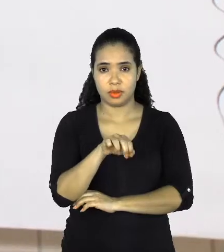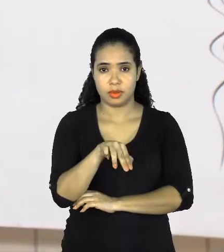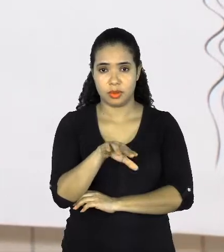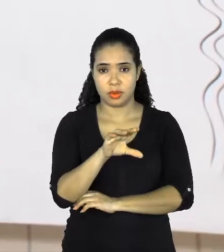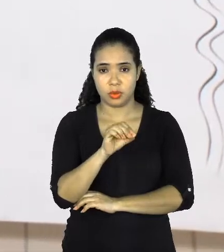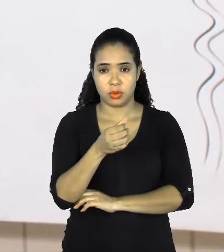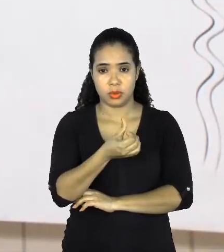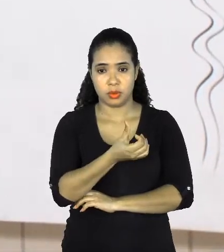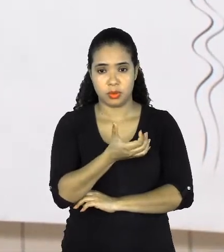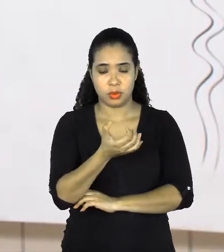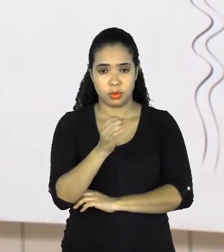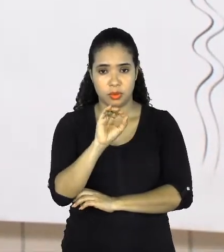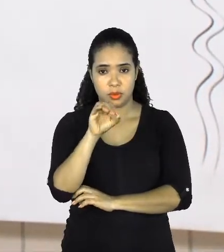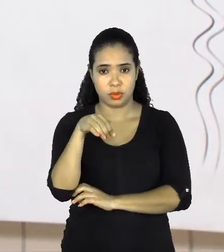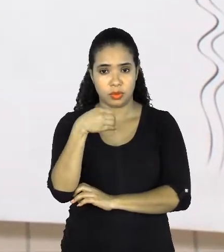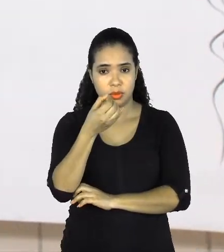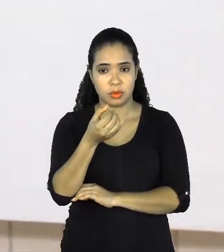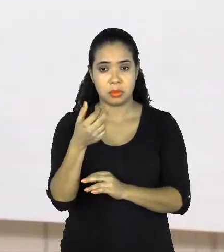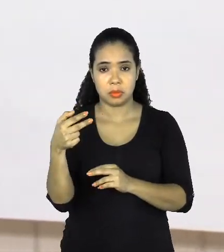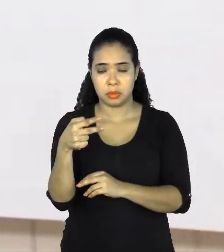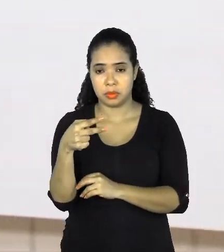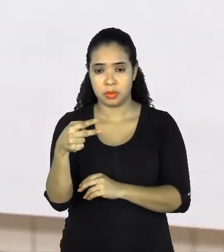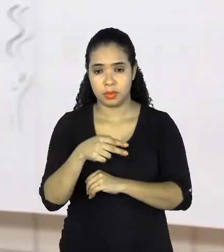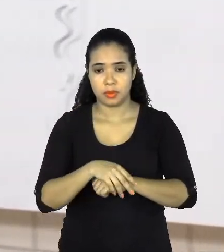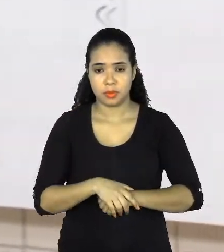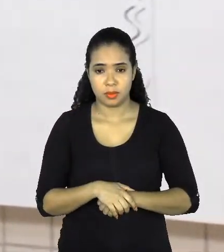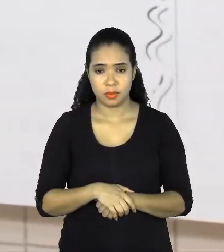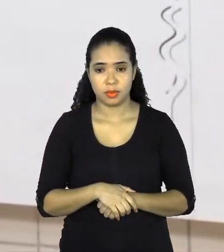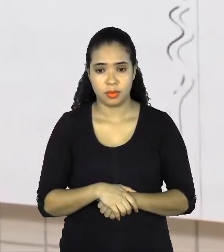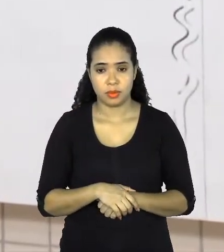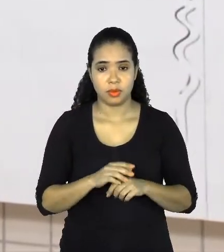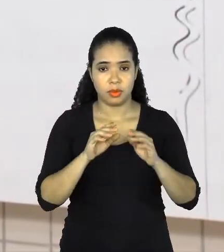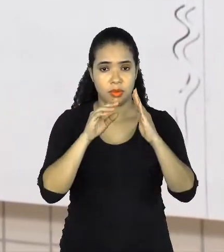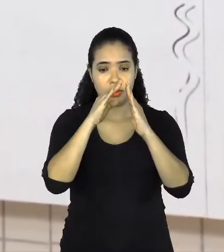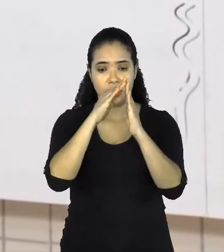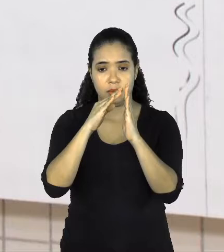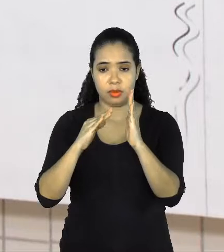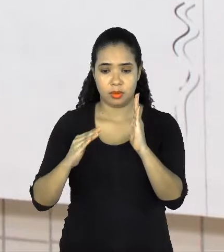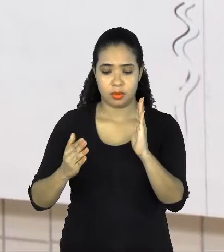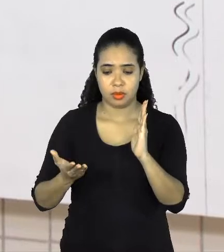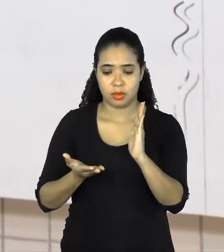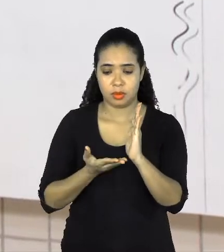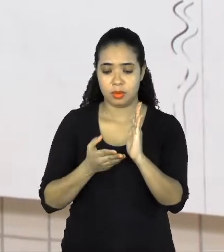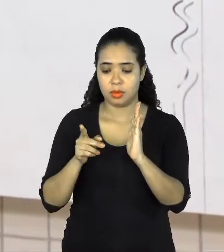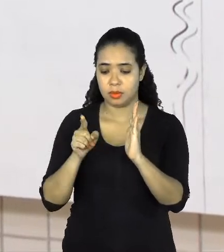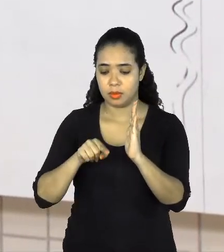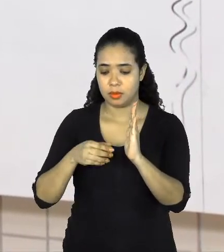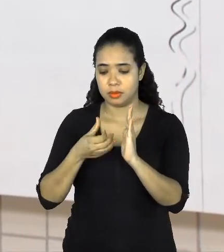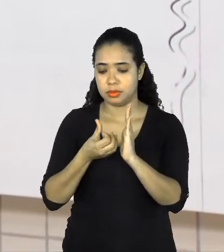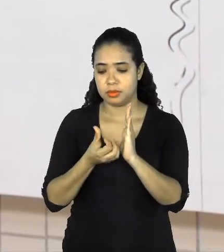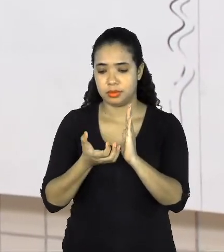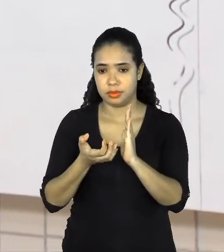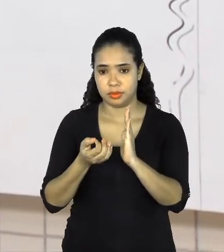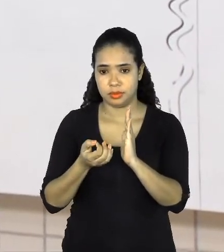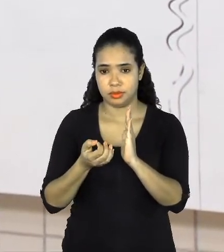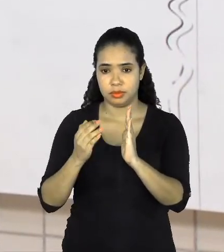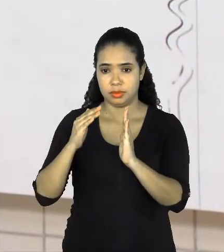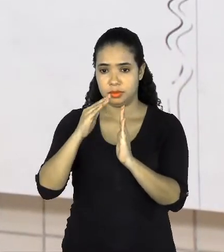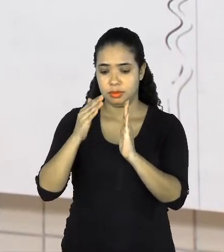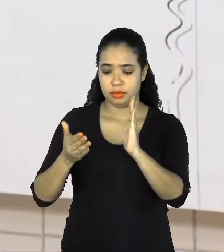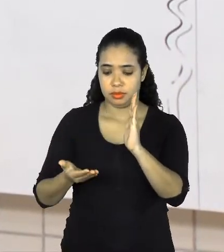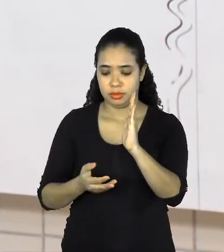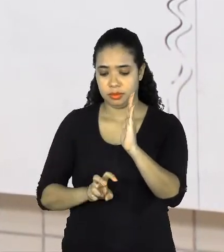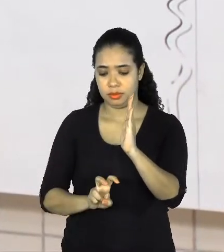cosseno de 60 graus é igual. Voltando ao triângulo, o cosseno de 60 vai ser sempre o cateto